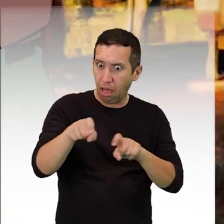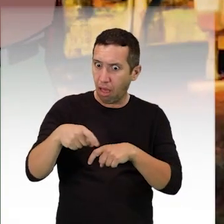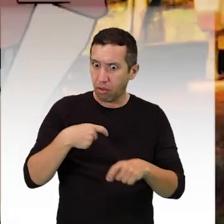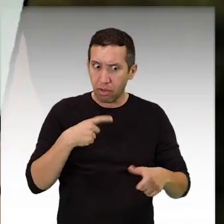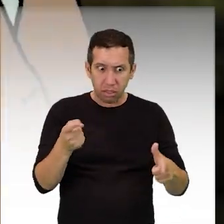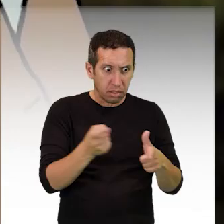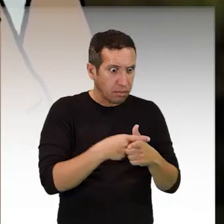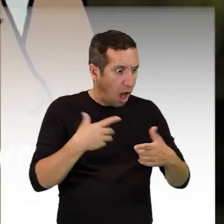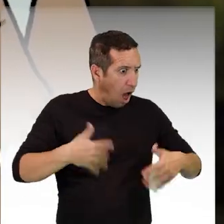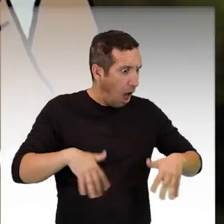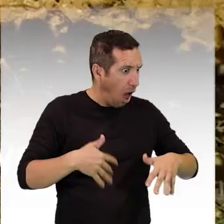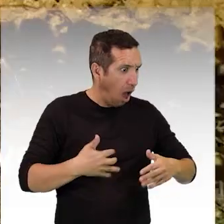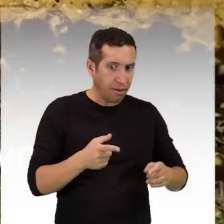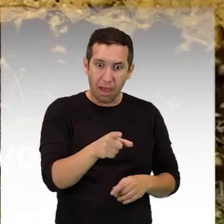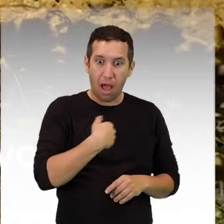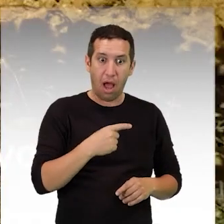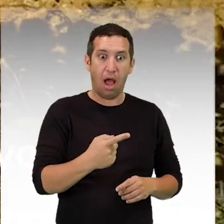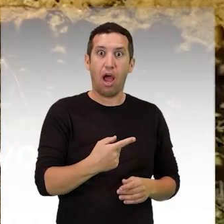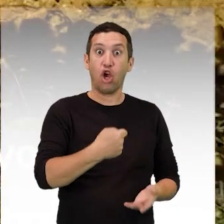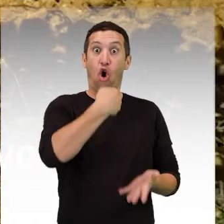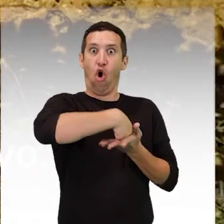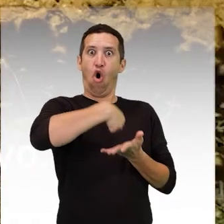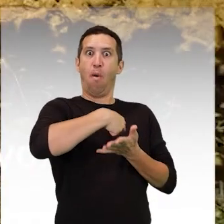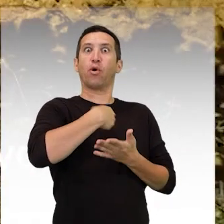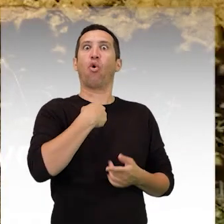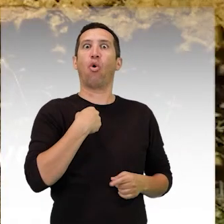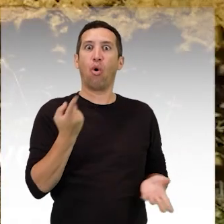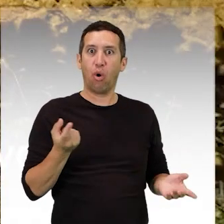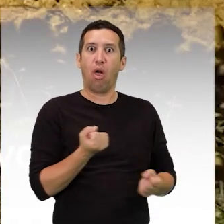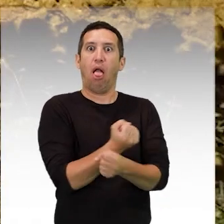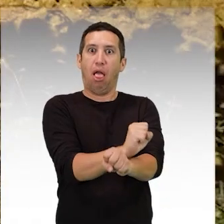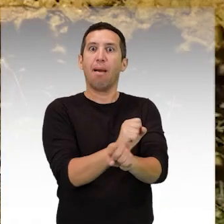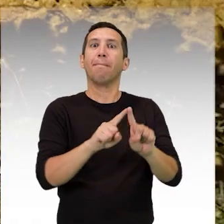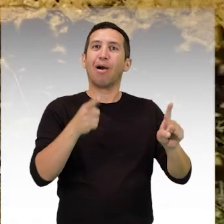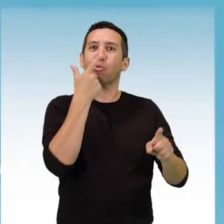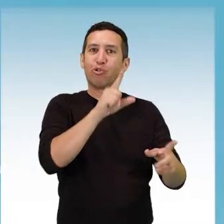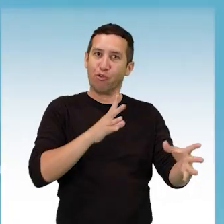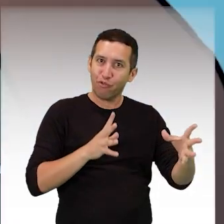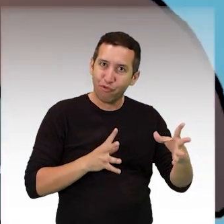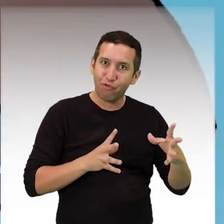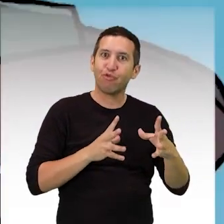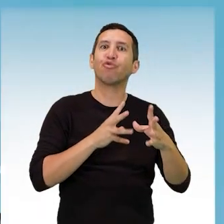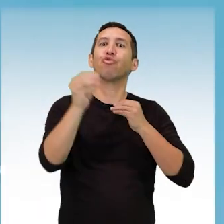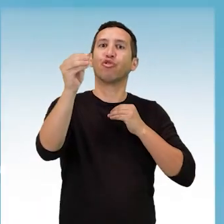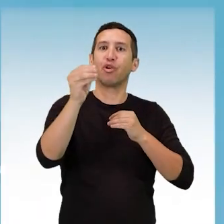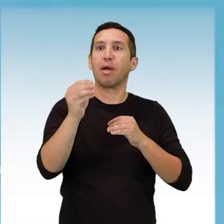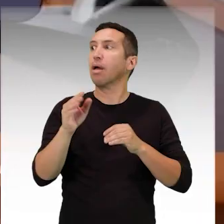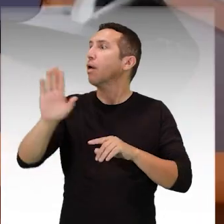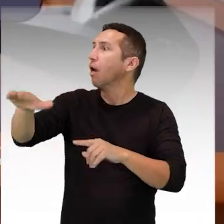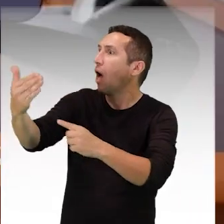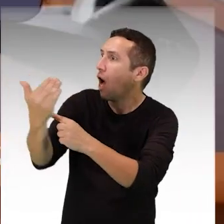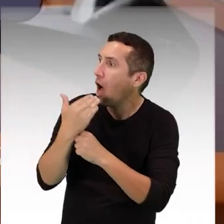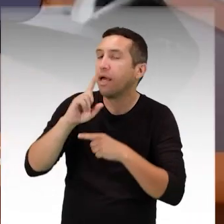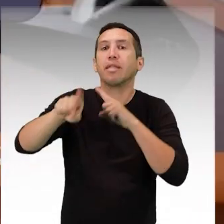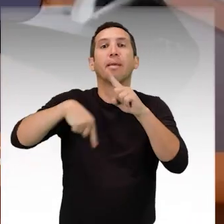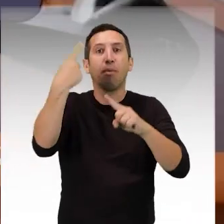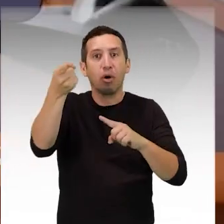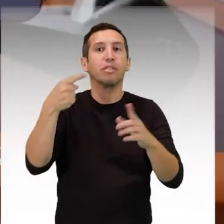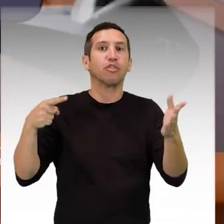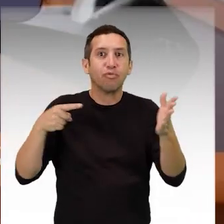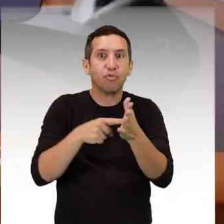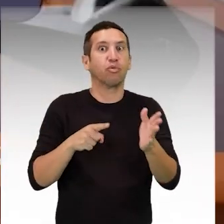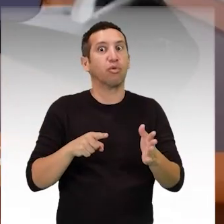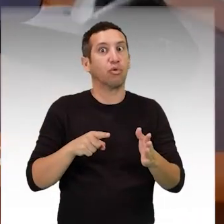Josué descobriu que tinha uma dívida enorme e foi submetido ao trabalho escravo. Mas ele conseguiu sair daquela situação, buscou ajuda